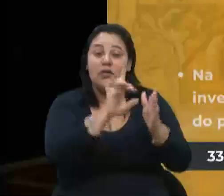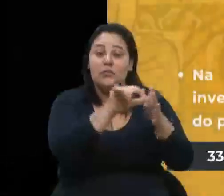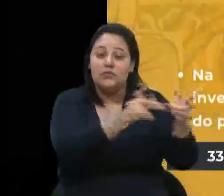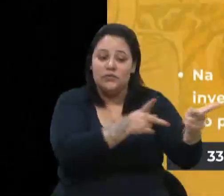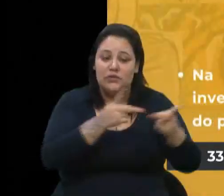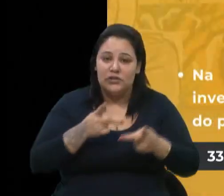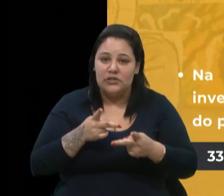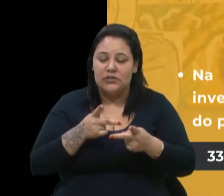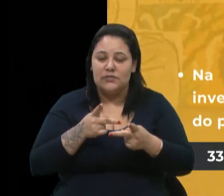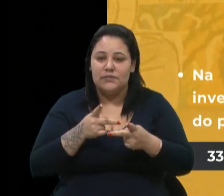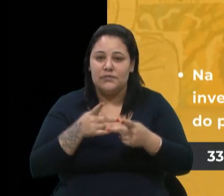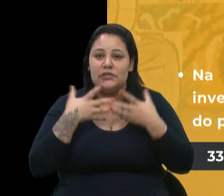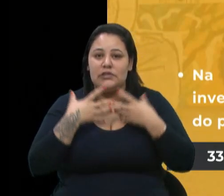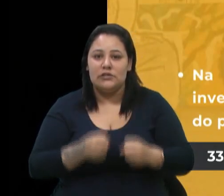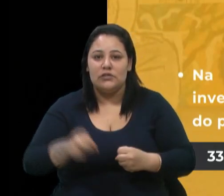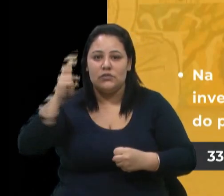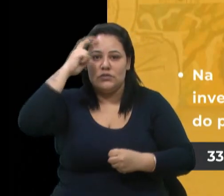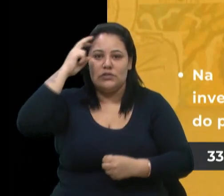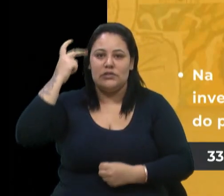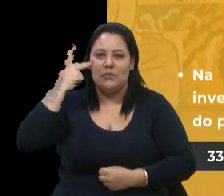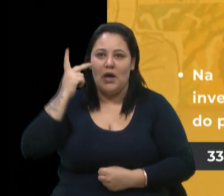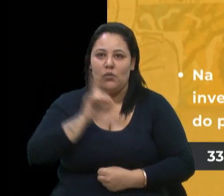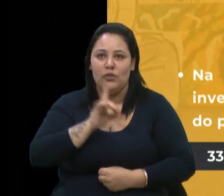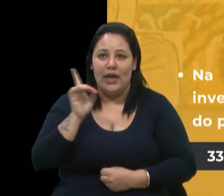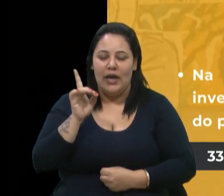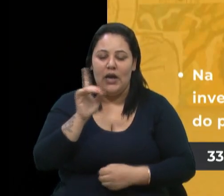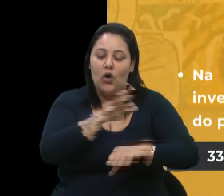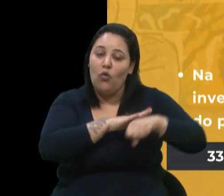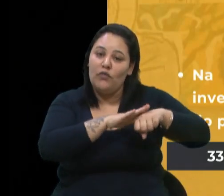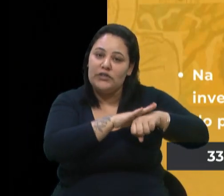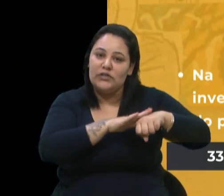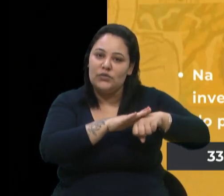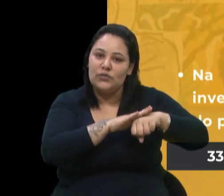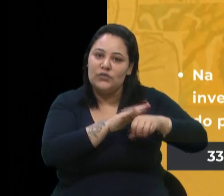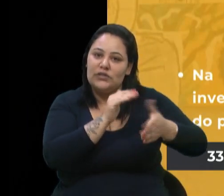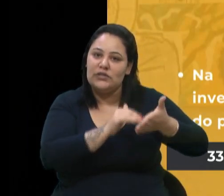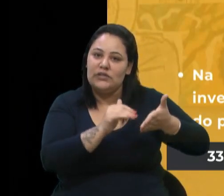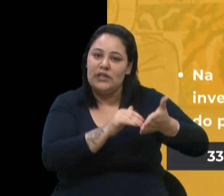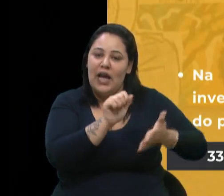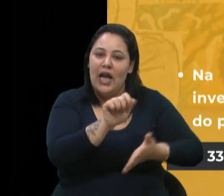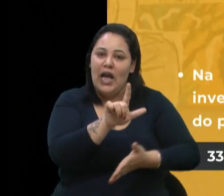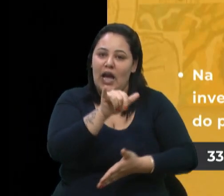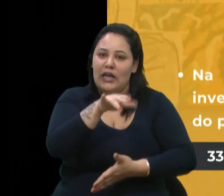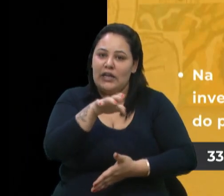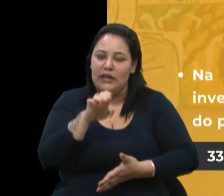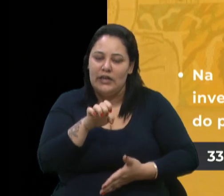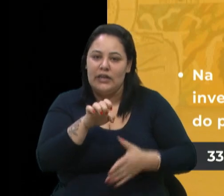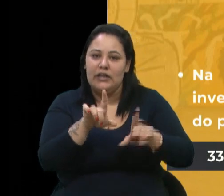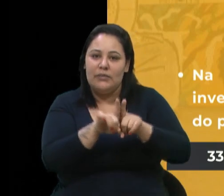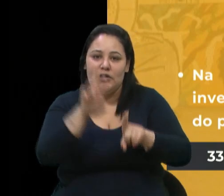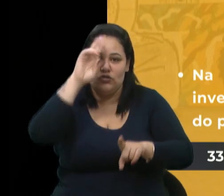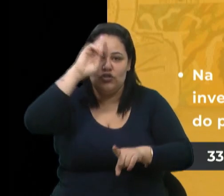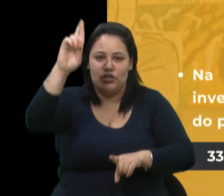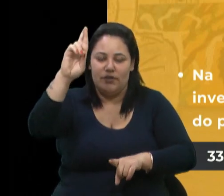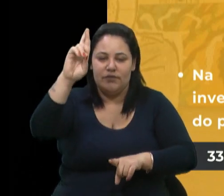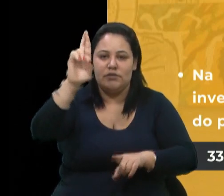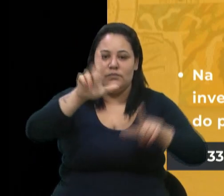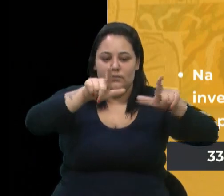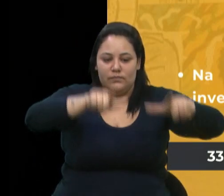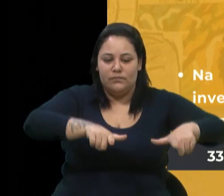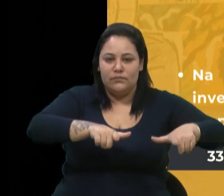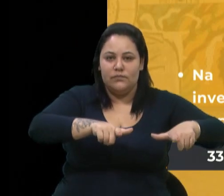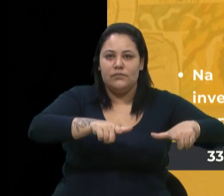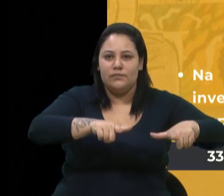da Cultura de São Paulo, conversando com a secretária Aline Torres e o chefe de gabinete, o Rogério Custádio, que nos